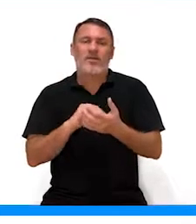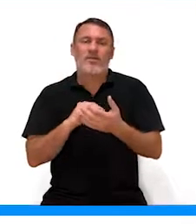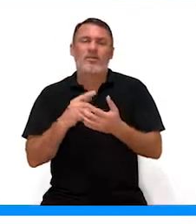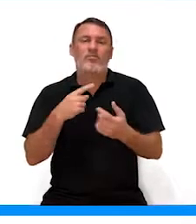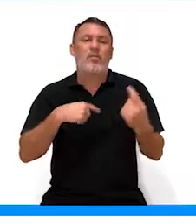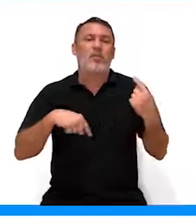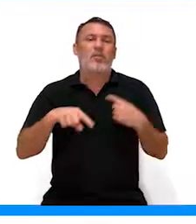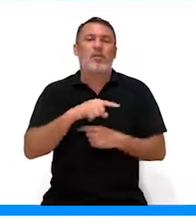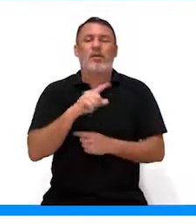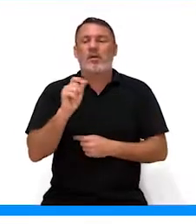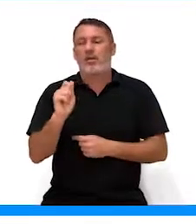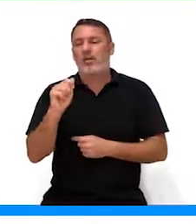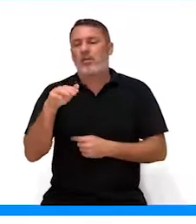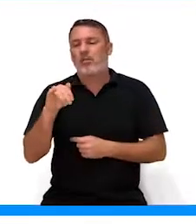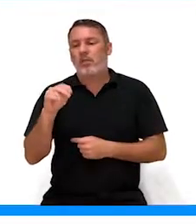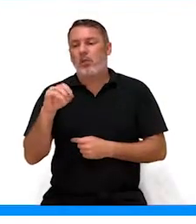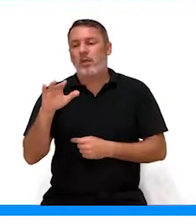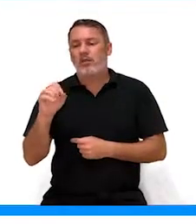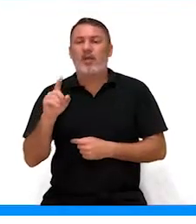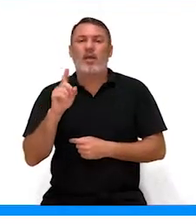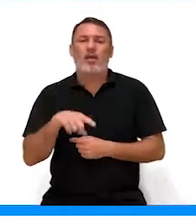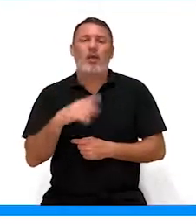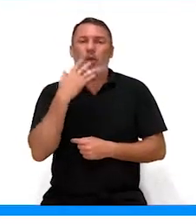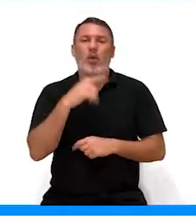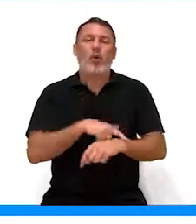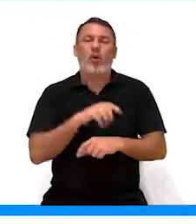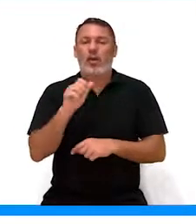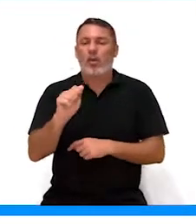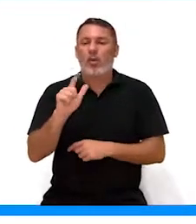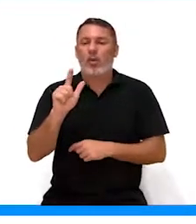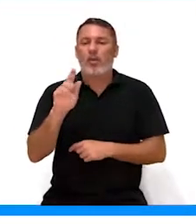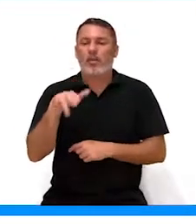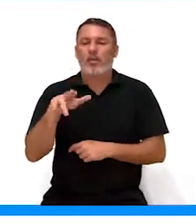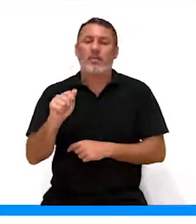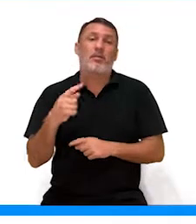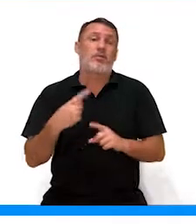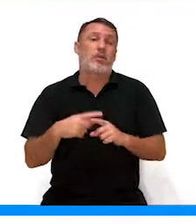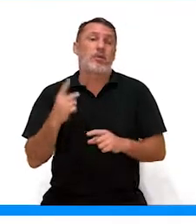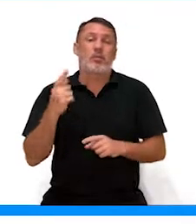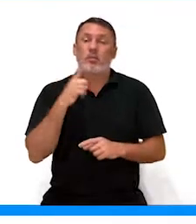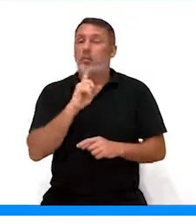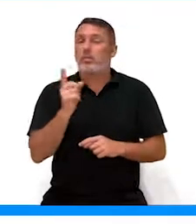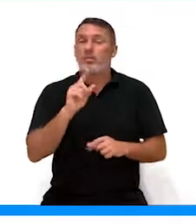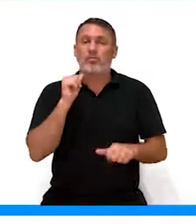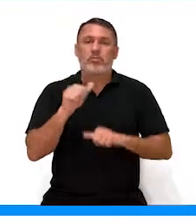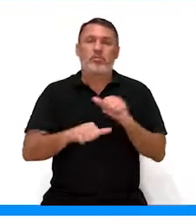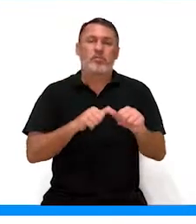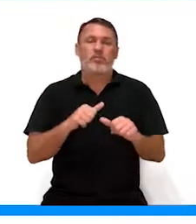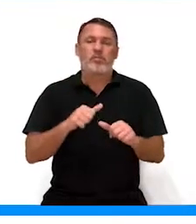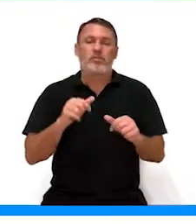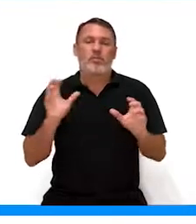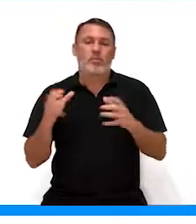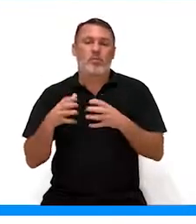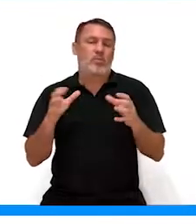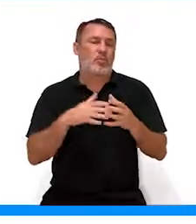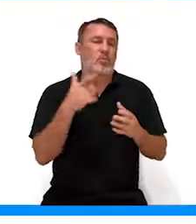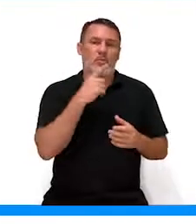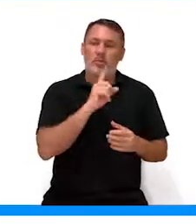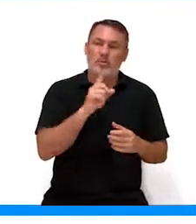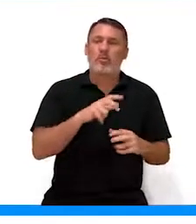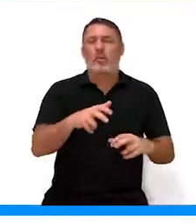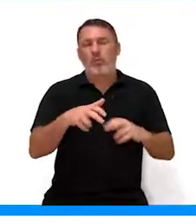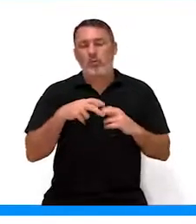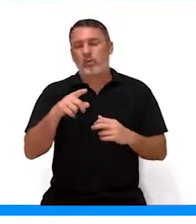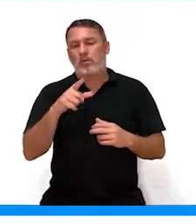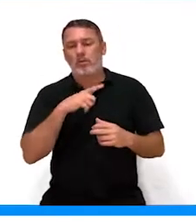na produção dessa conversão do aminoácido, a pessoa é albina, porque não consegue fazer essa